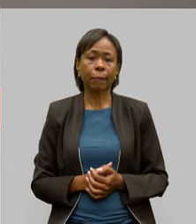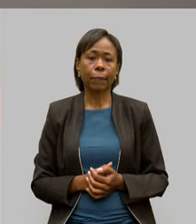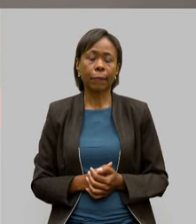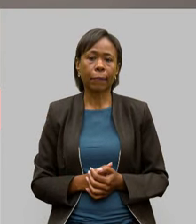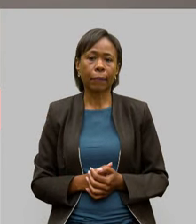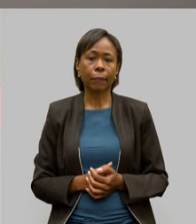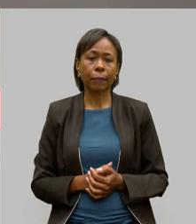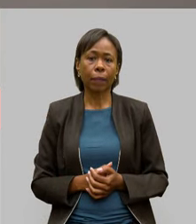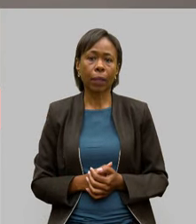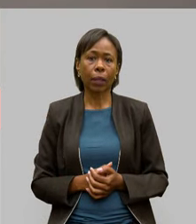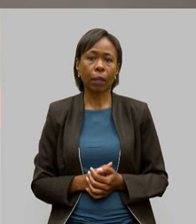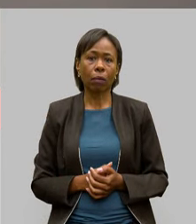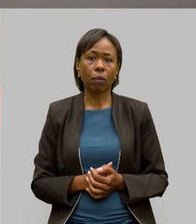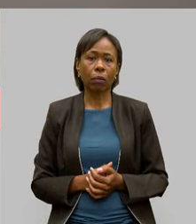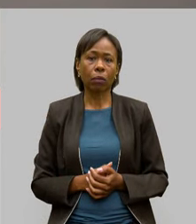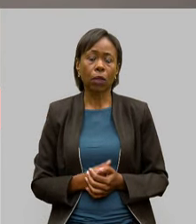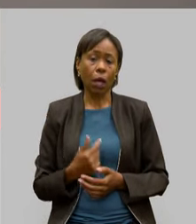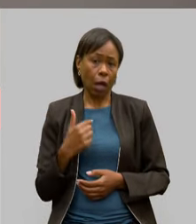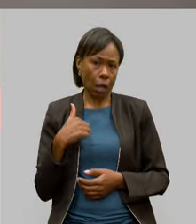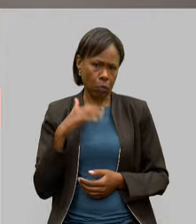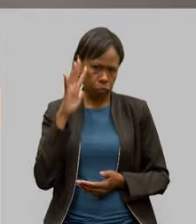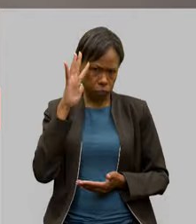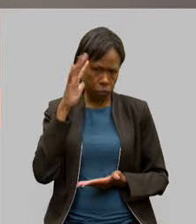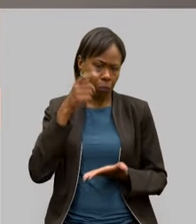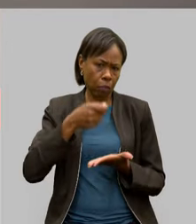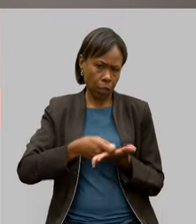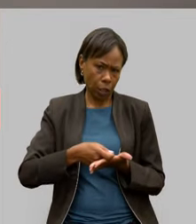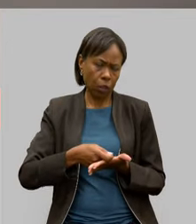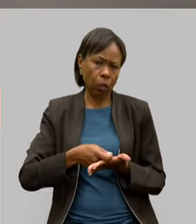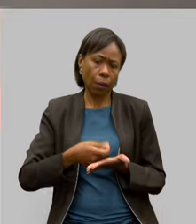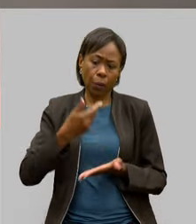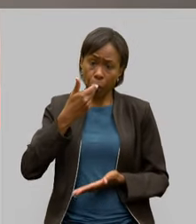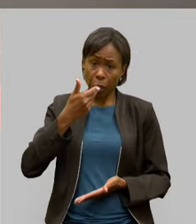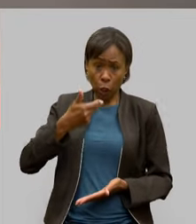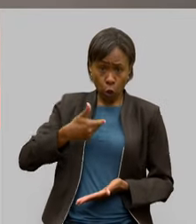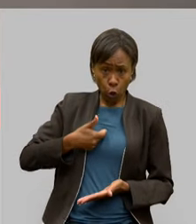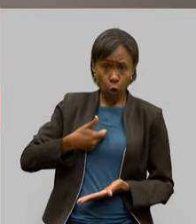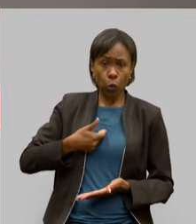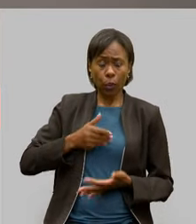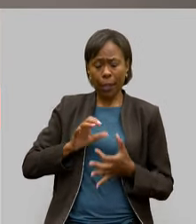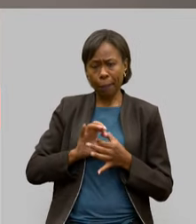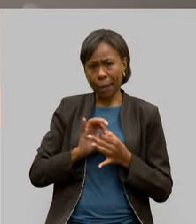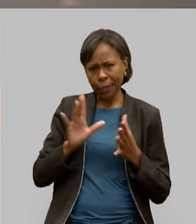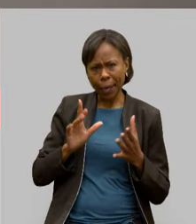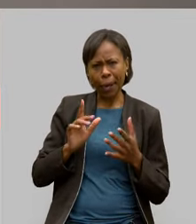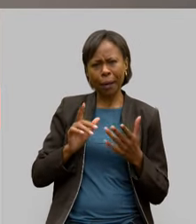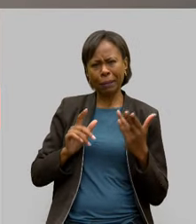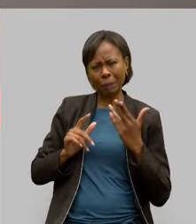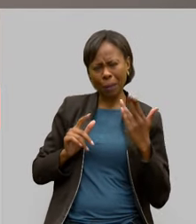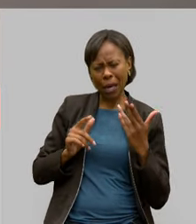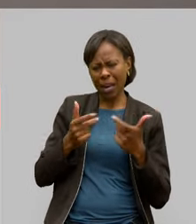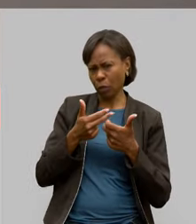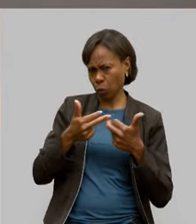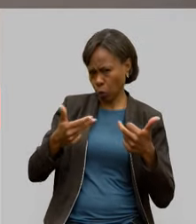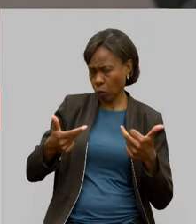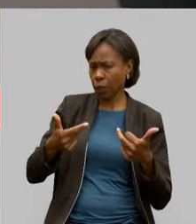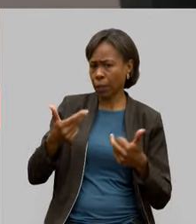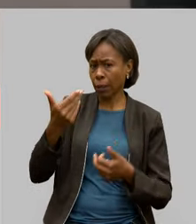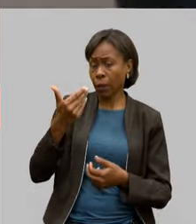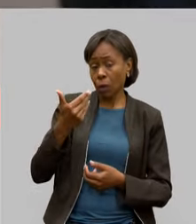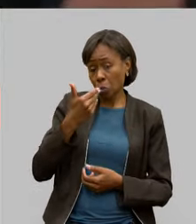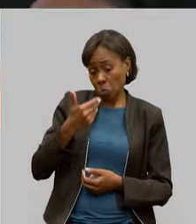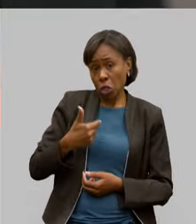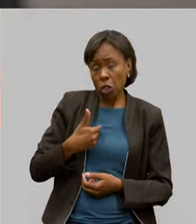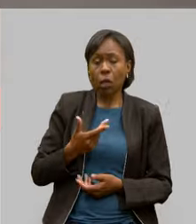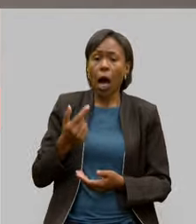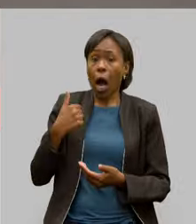quando eu tenho decidido a respeito de de pedidos dessa natureza né A maioria das vezes a gente faz uma breve análise de